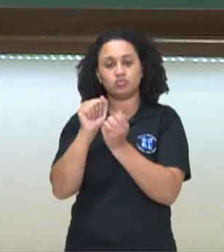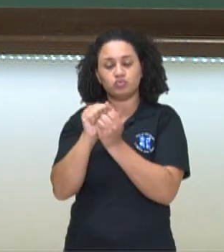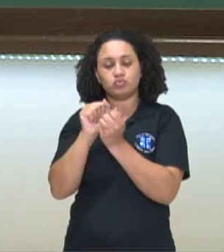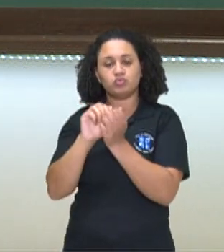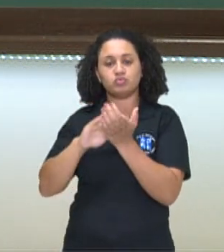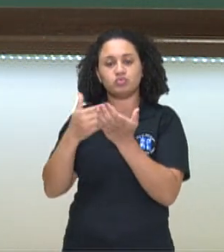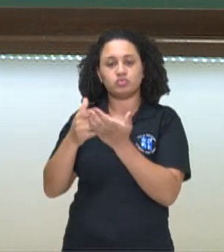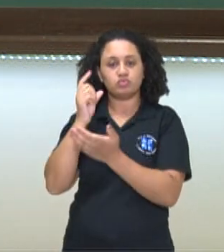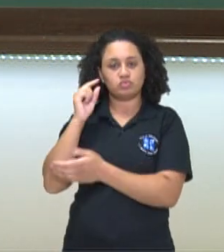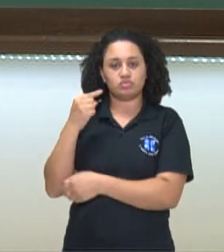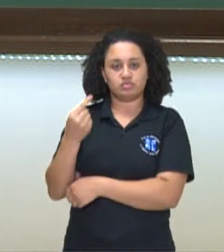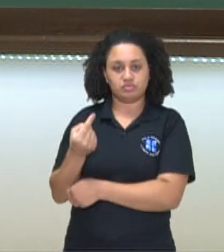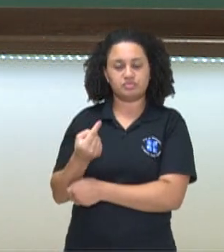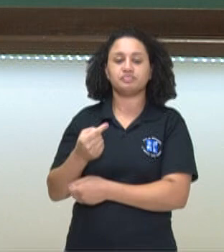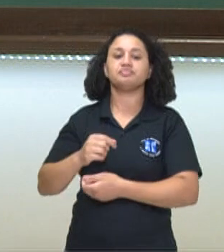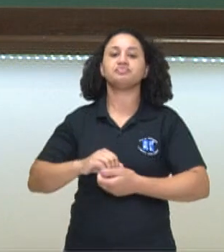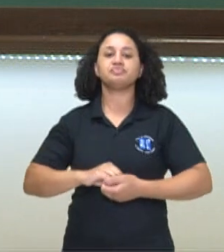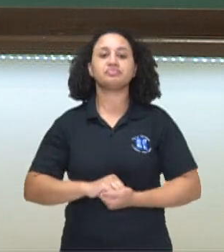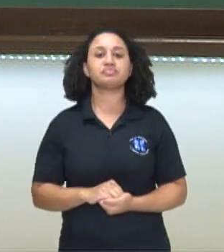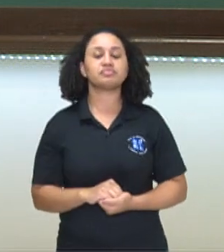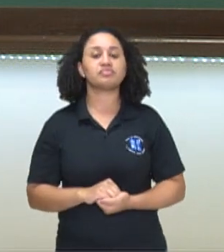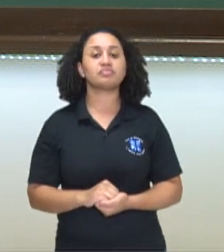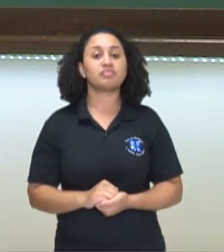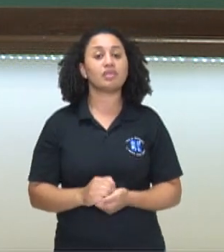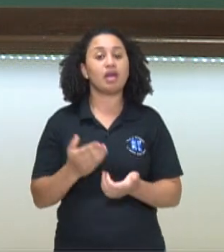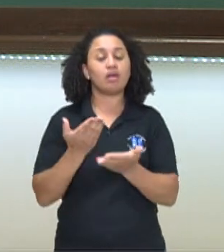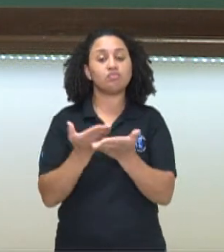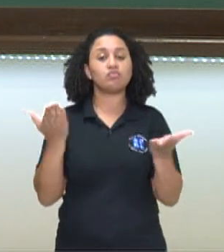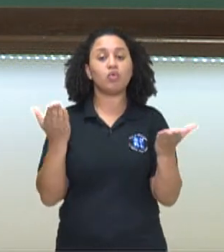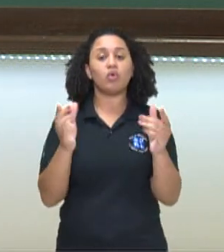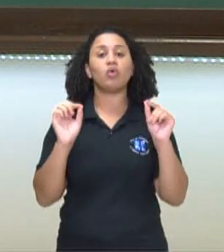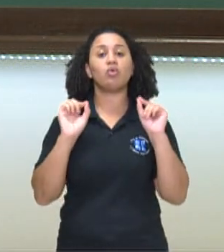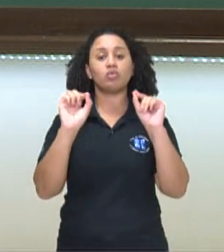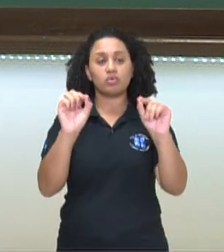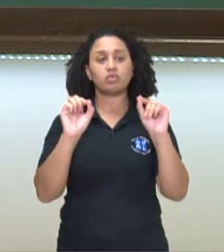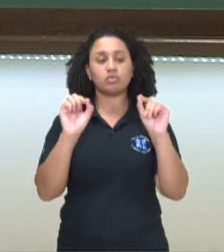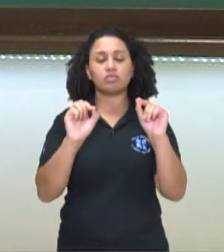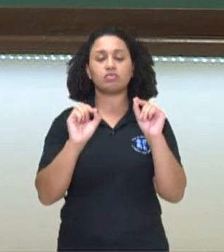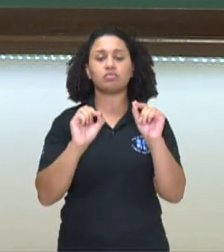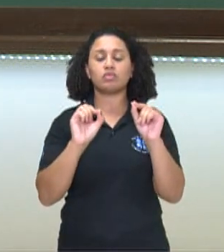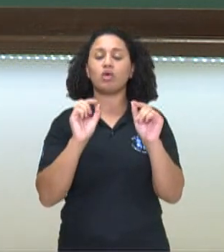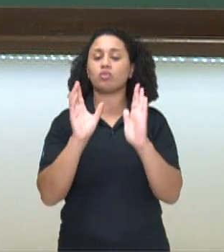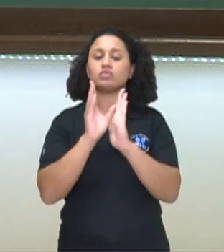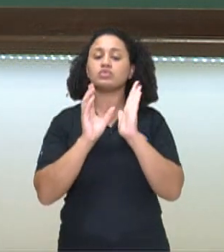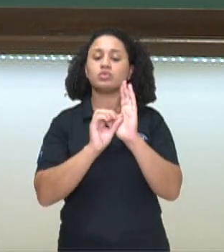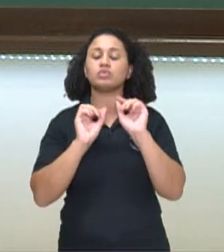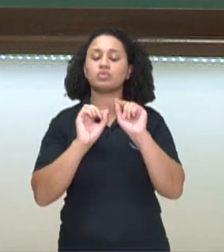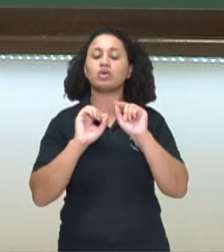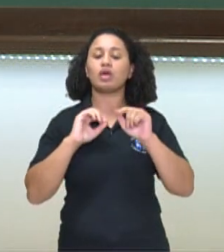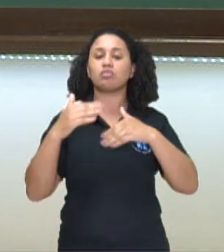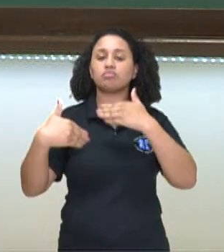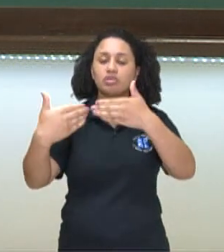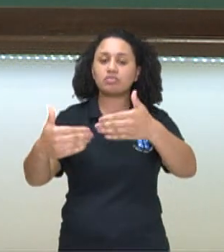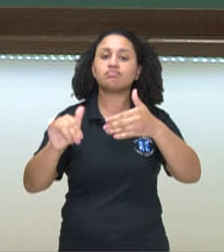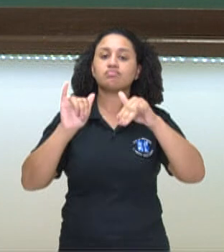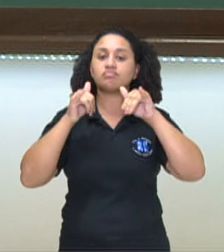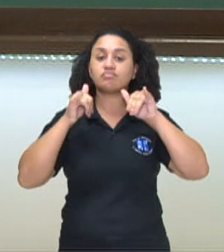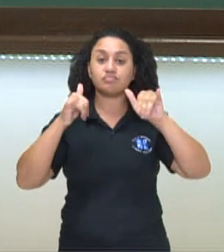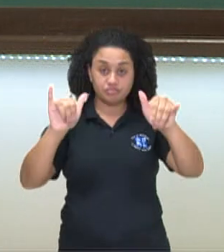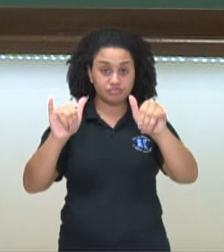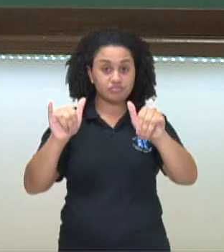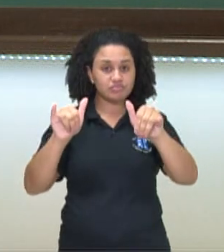lado a intérprete Jéssica. E essa aula de hoje nós vamos falar sobre processo de eletrização, parte